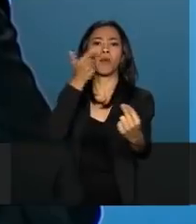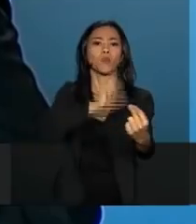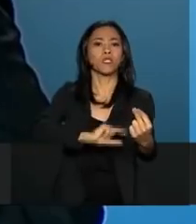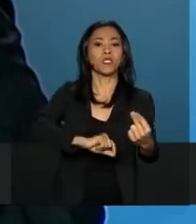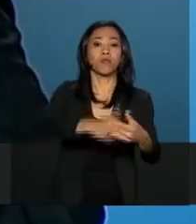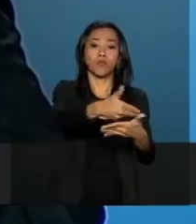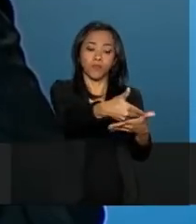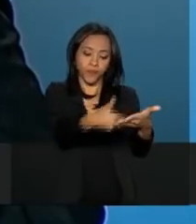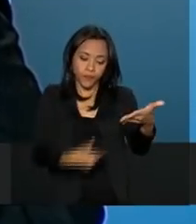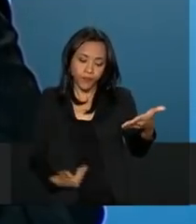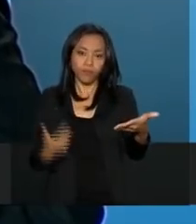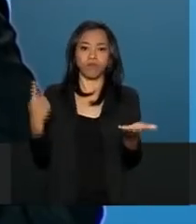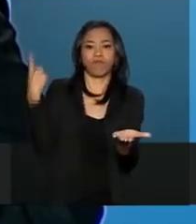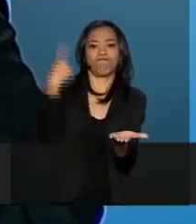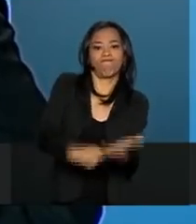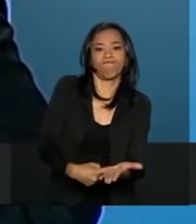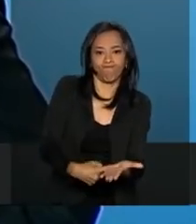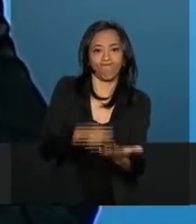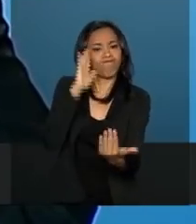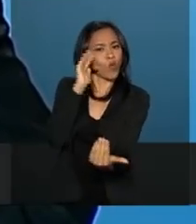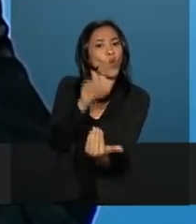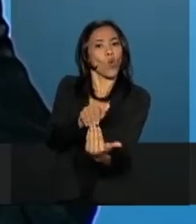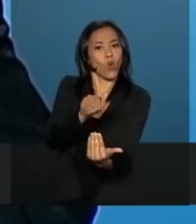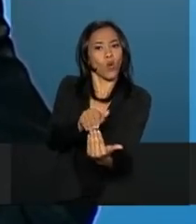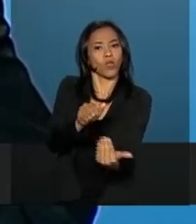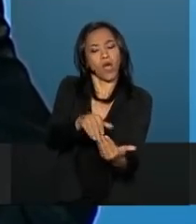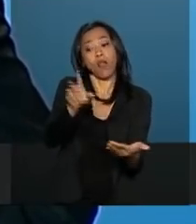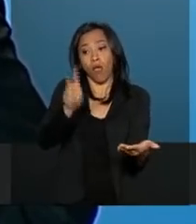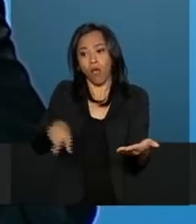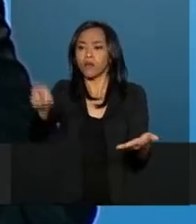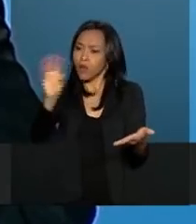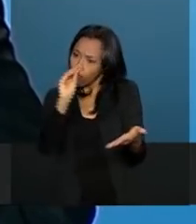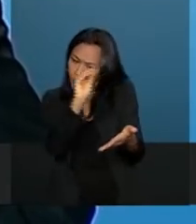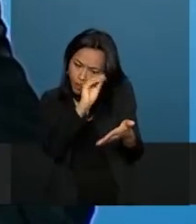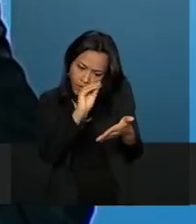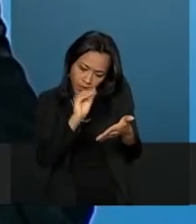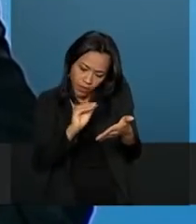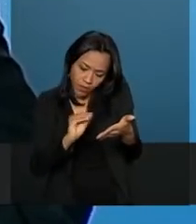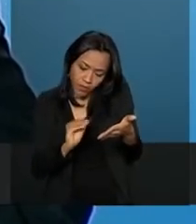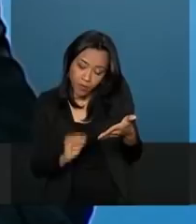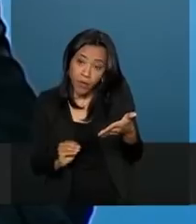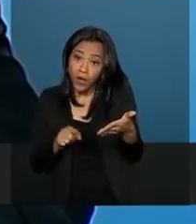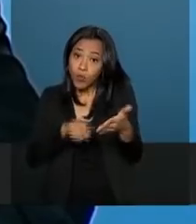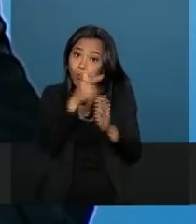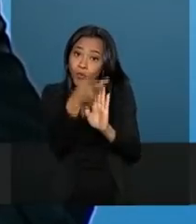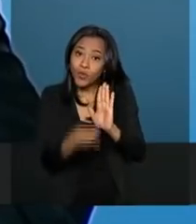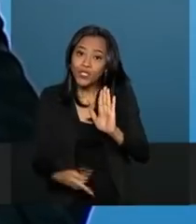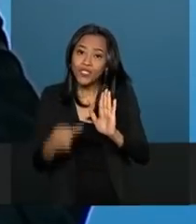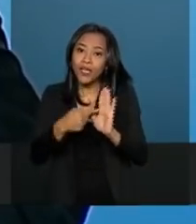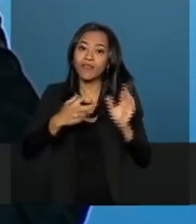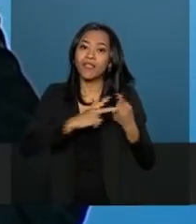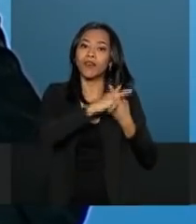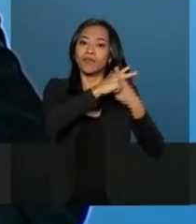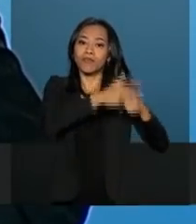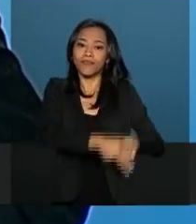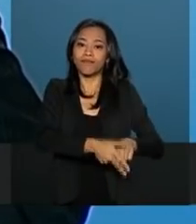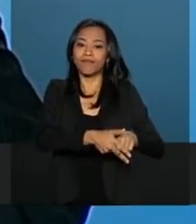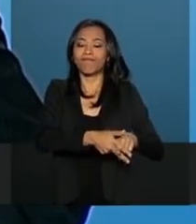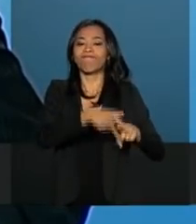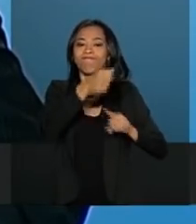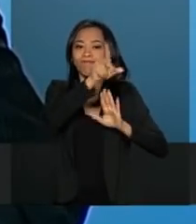resultou na formatação de um projeto que inovou a legislação trabalhista no nosso